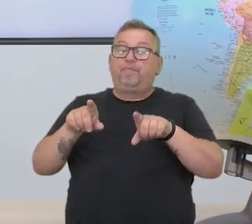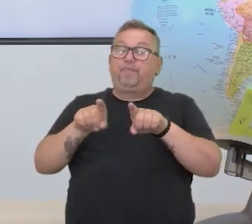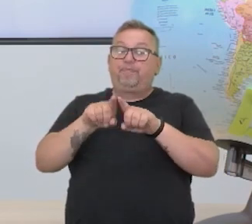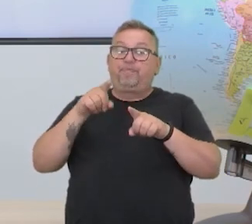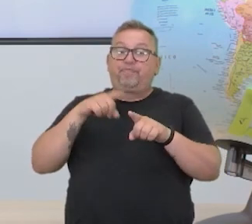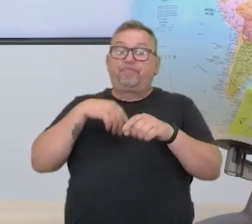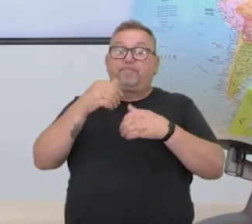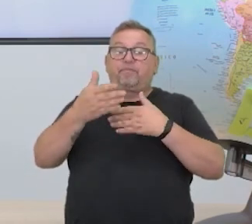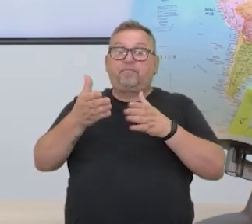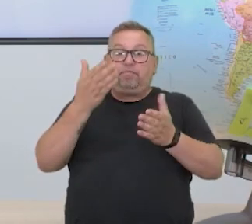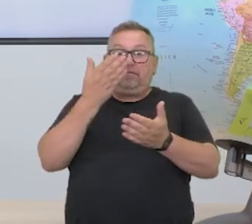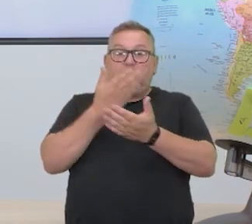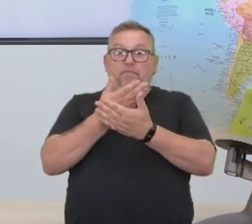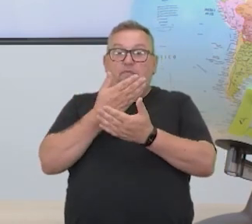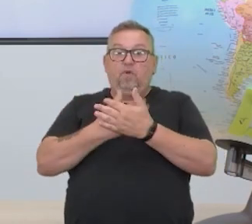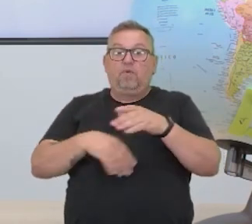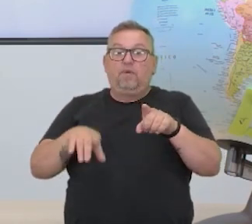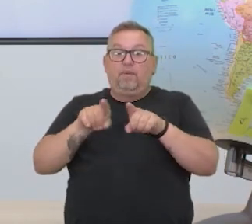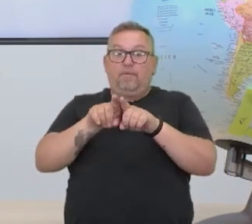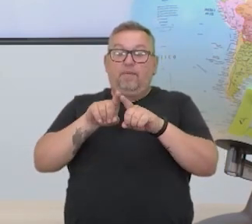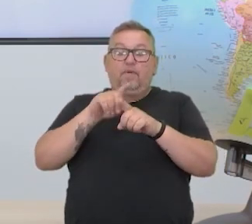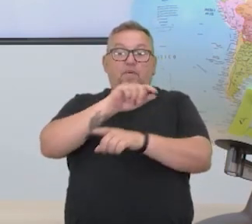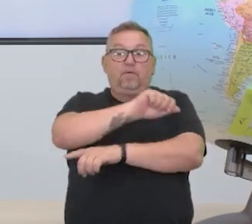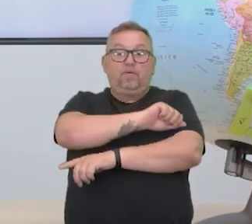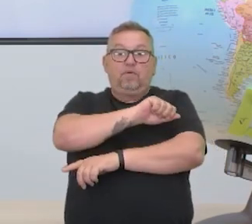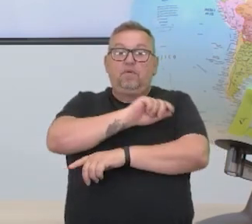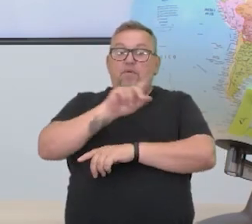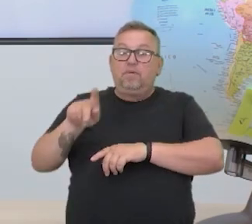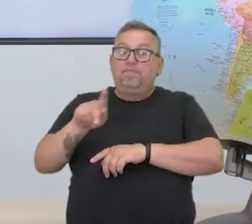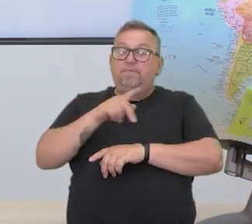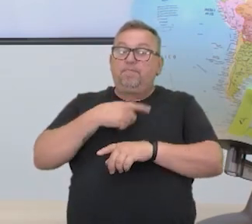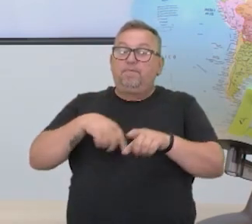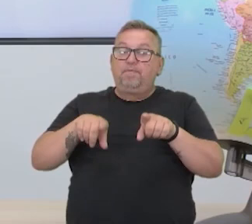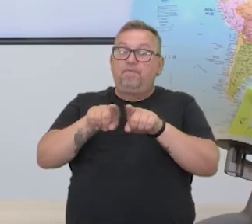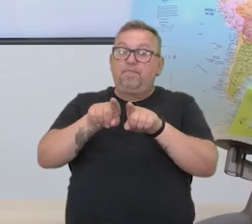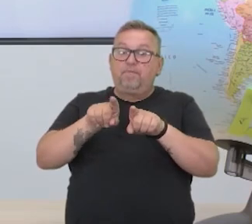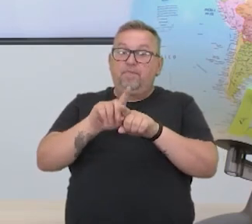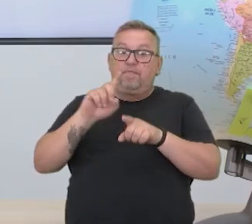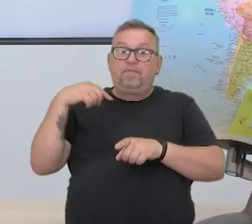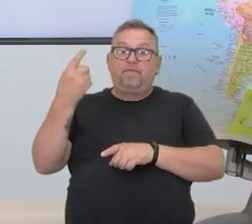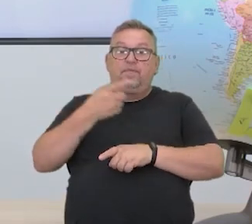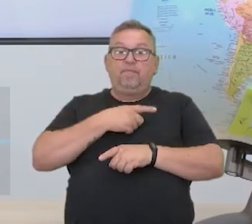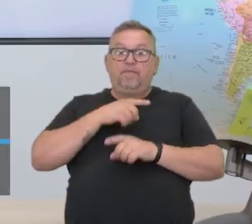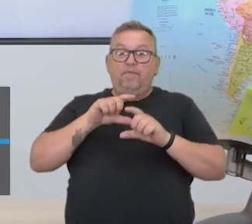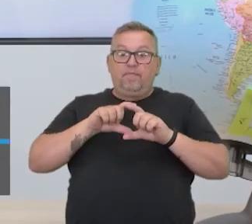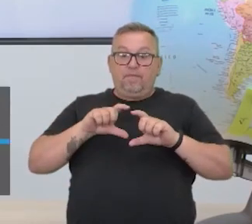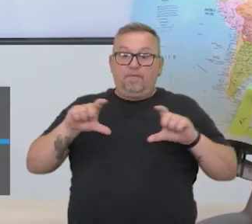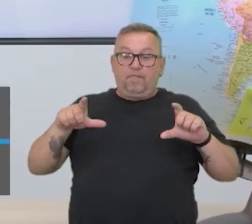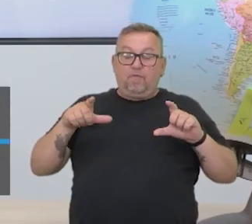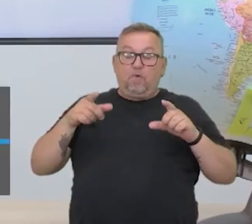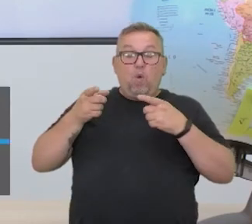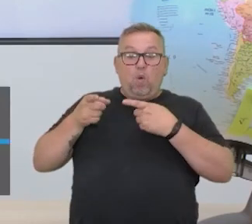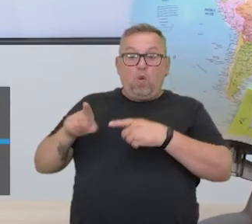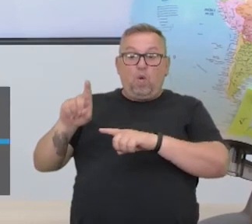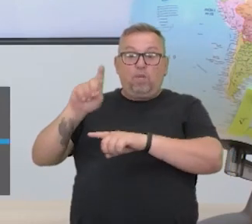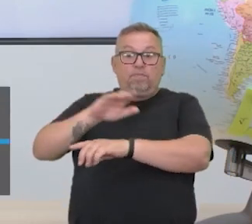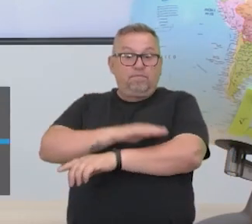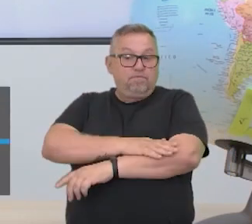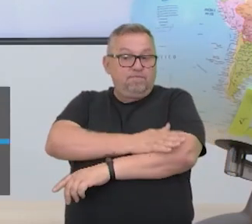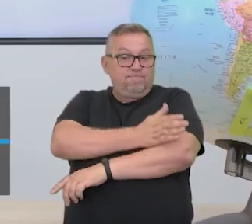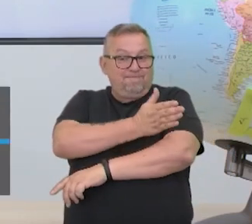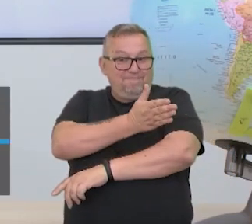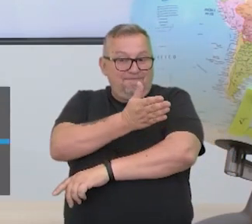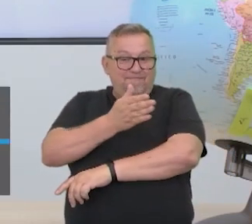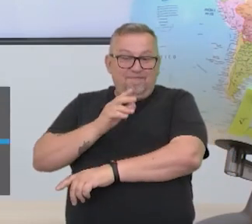na sala de aula, aos estudantes e aos professores também, que é a nossa trilha antirracista, tá certo?